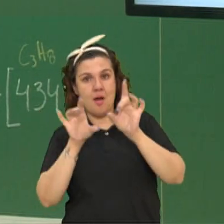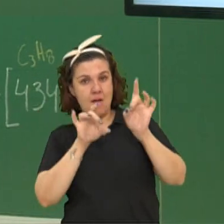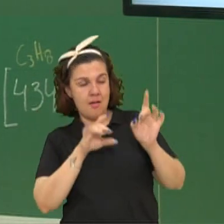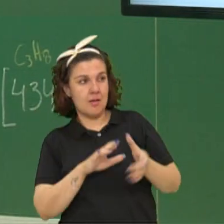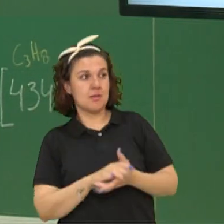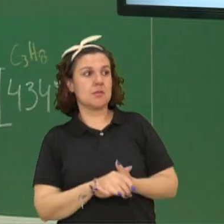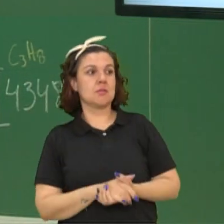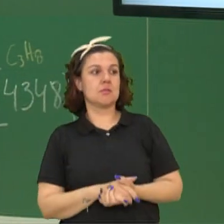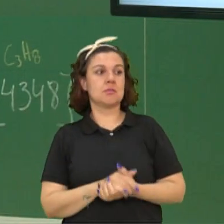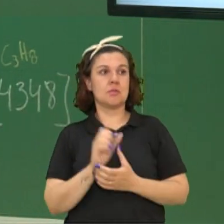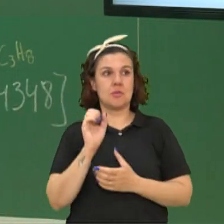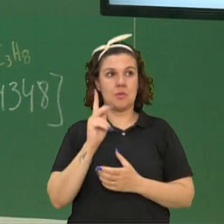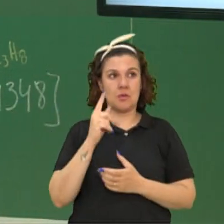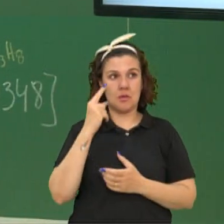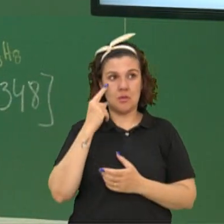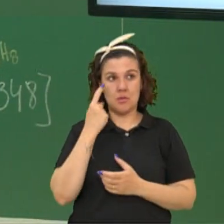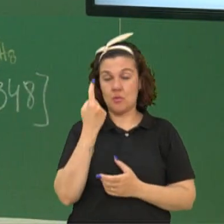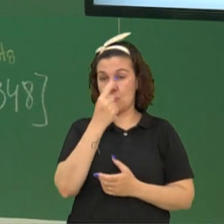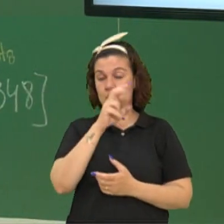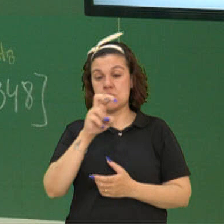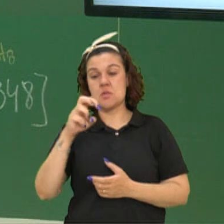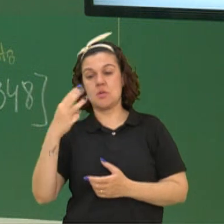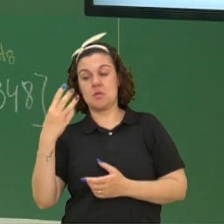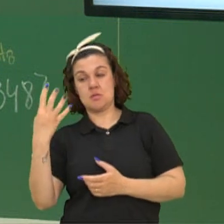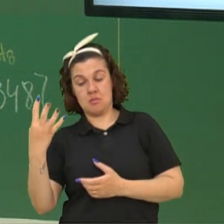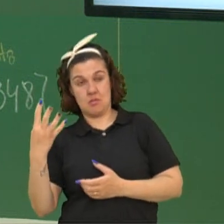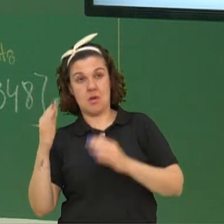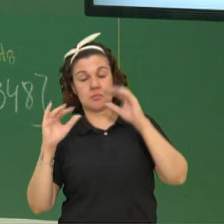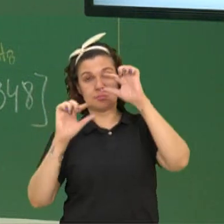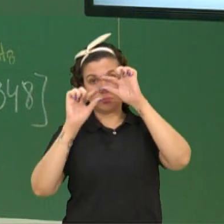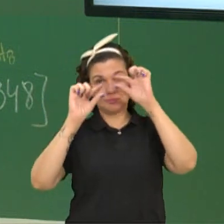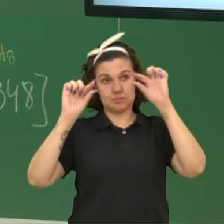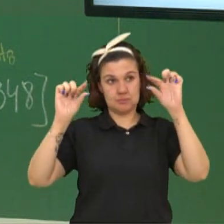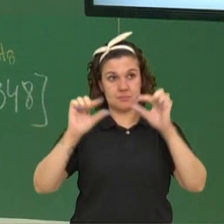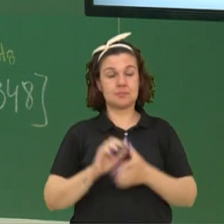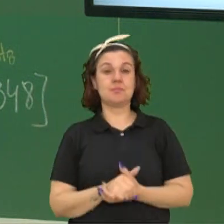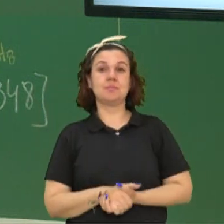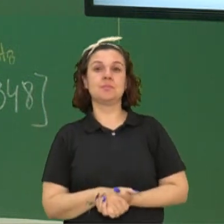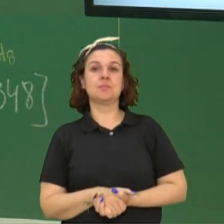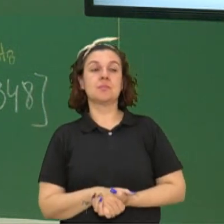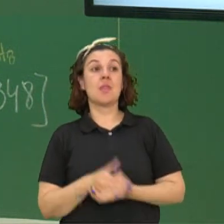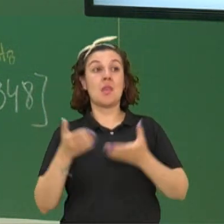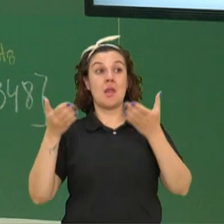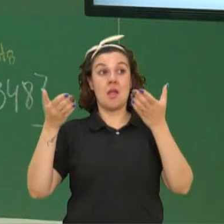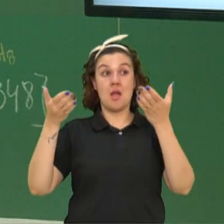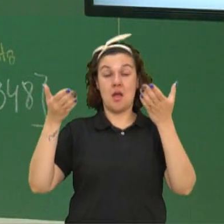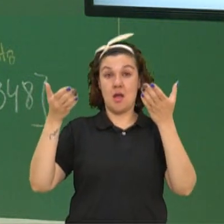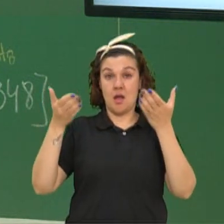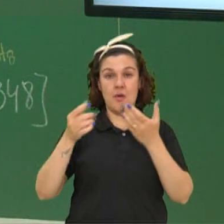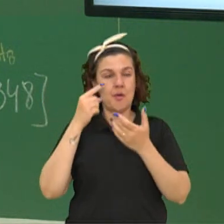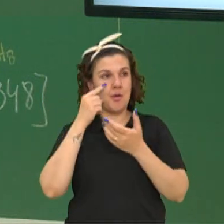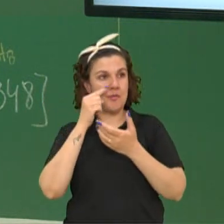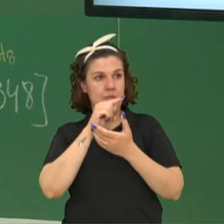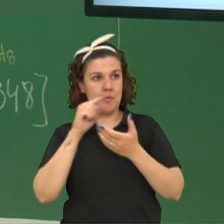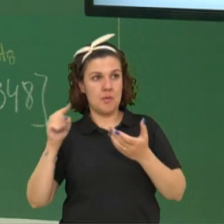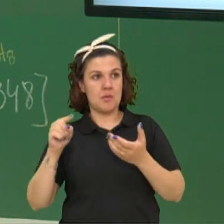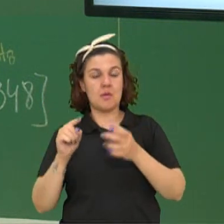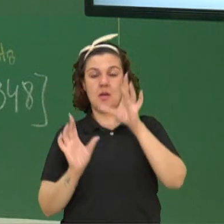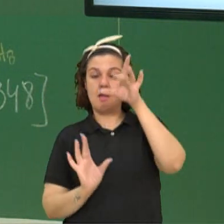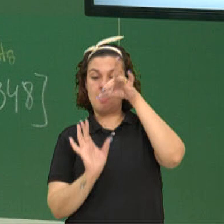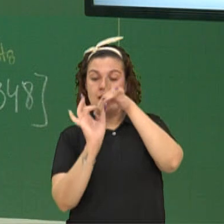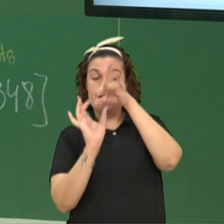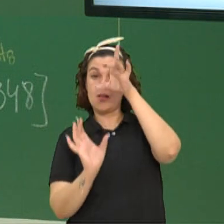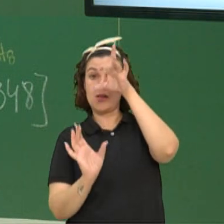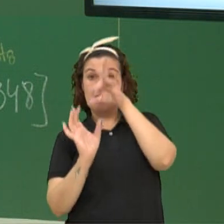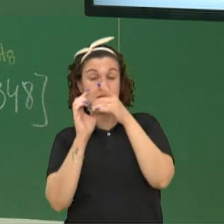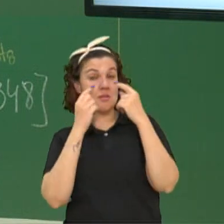deles, certo? Então, eu vou ter 1, 5, 3 e 4 coeficiente estequiométrico. Agora, eu vou colocar aqui então as